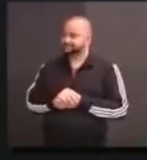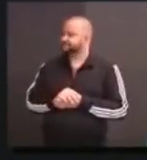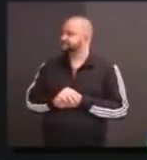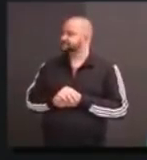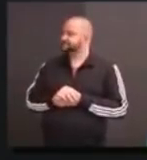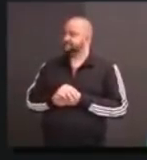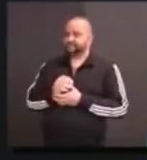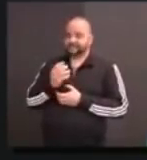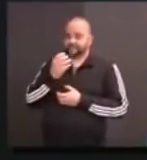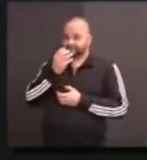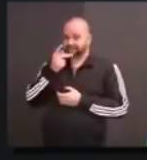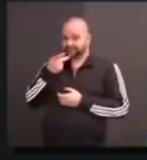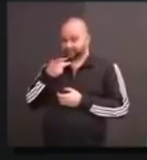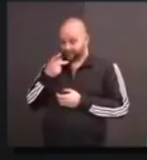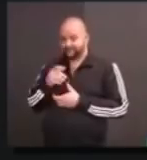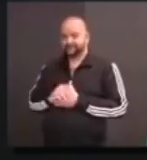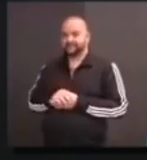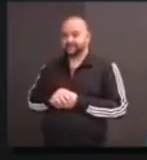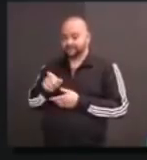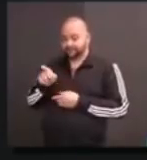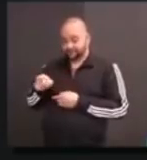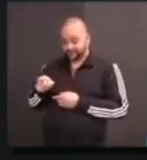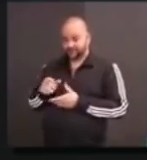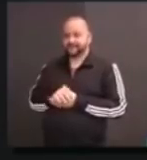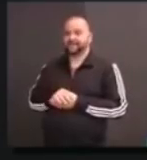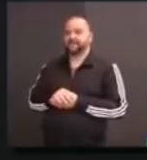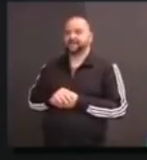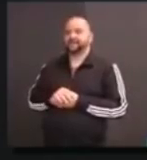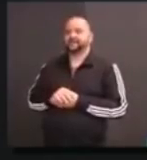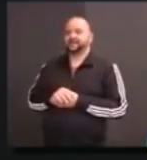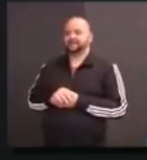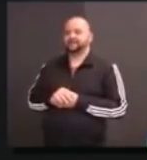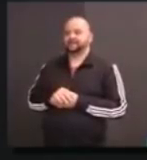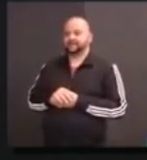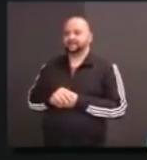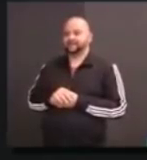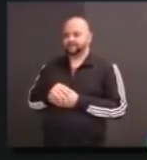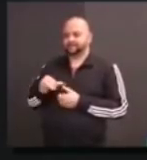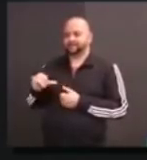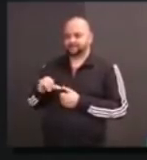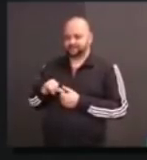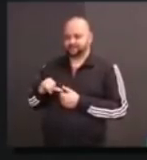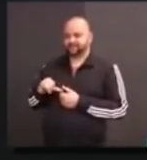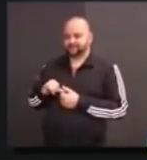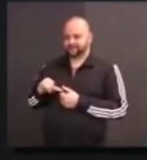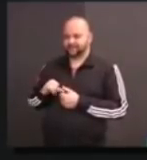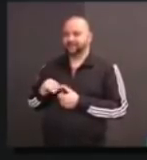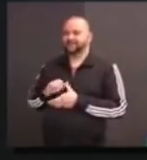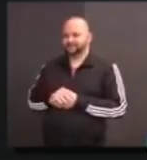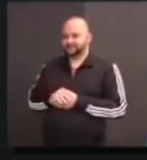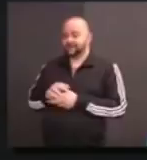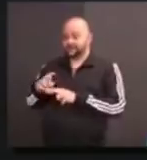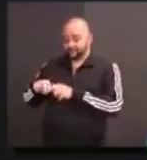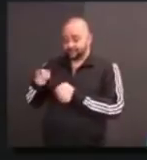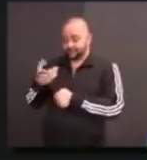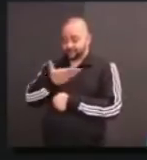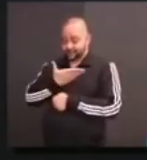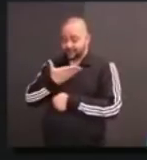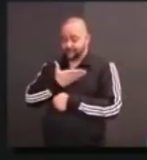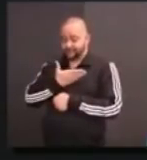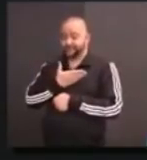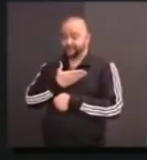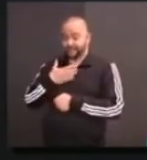Chico disse assim, você vai ver quanto te custará ser amiga de Chico Xavier.